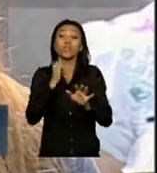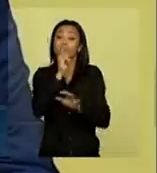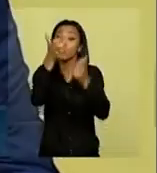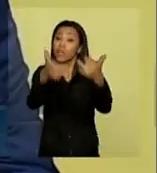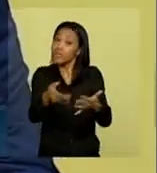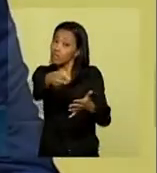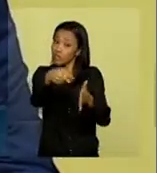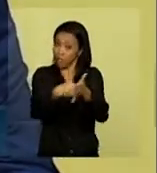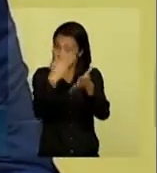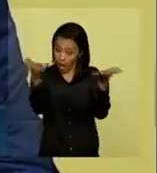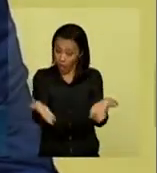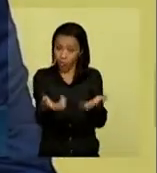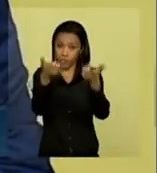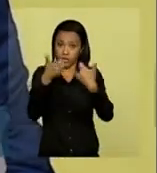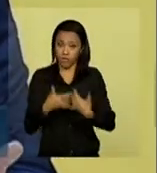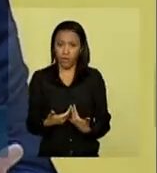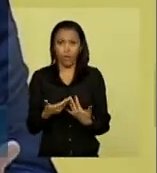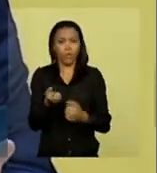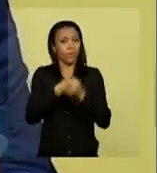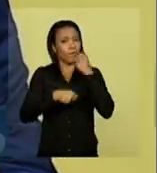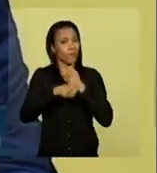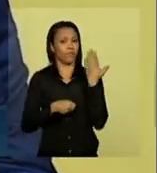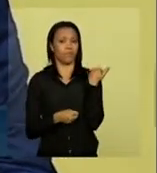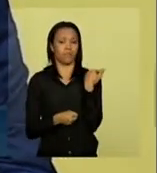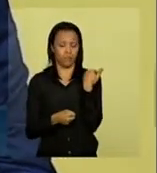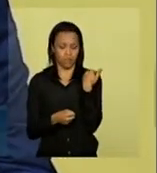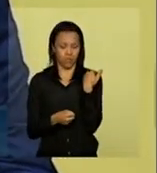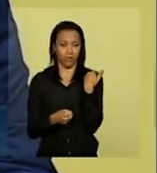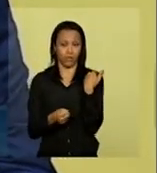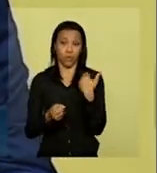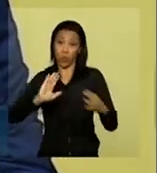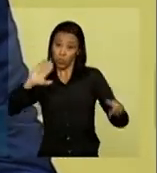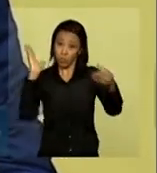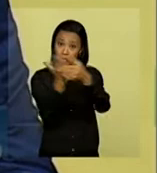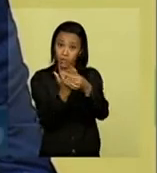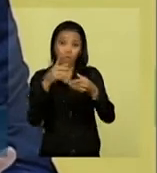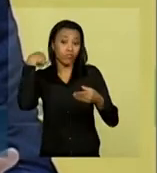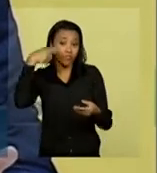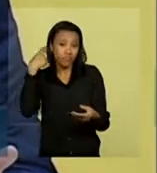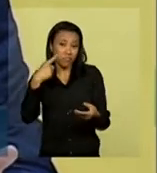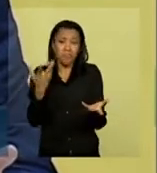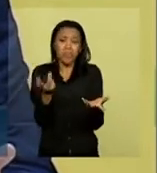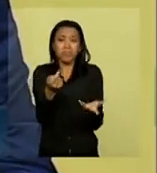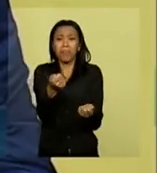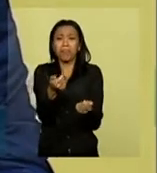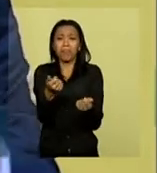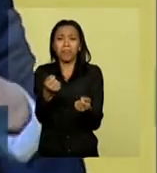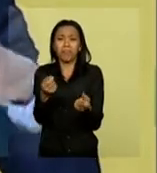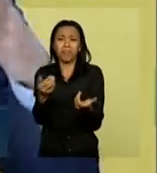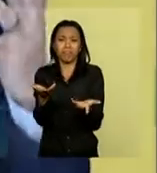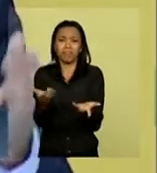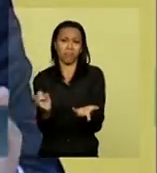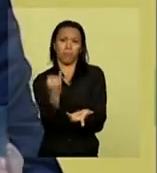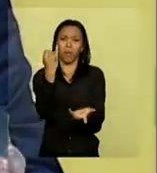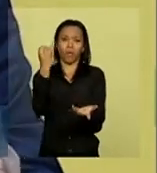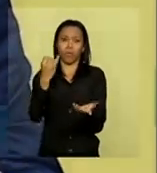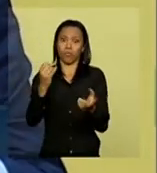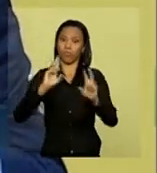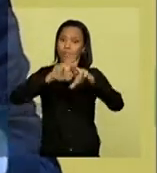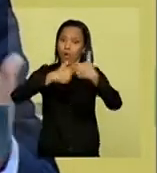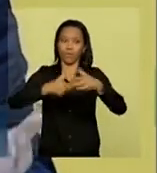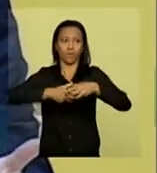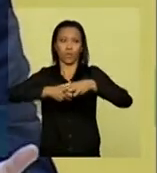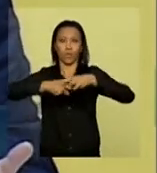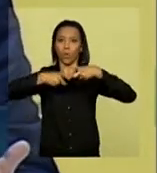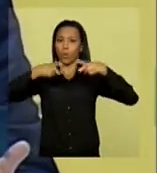trazendo pra você que isso que você disse o ano passado as ações foram absolutamente insignificantes contando o tamanho do